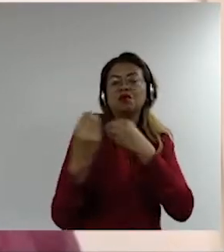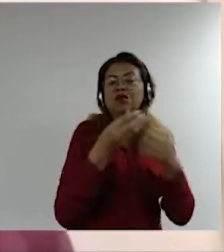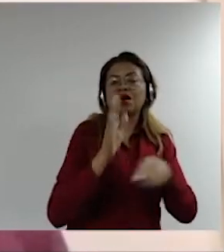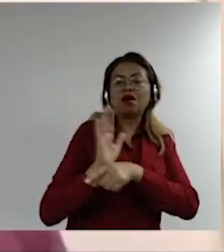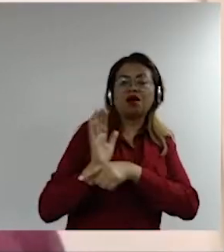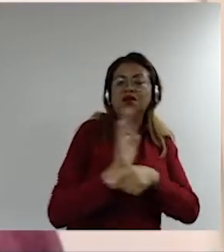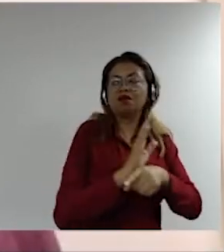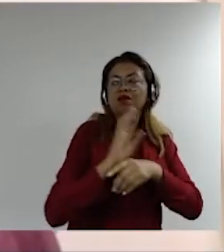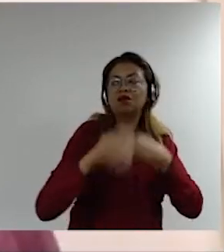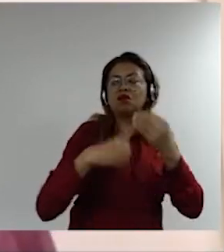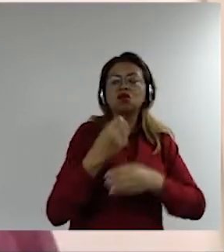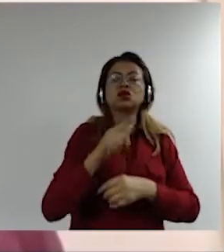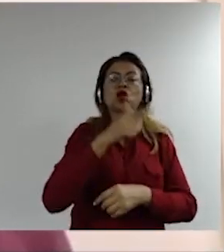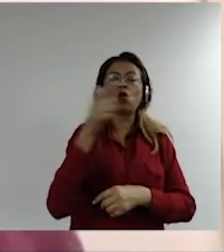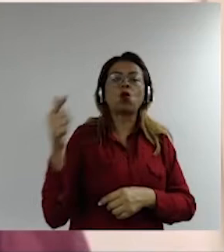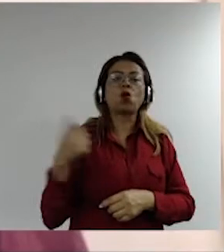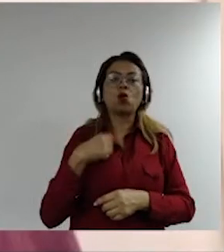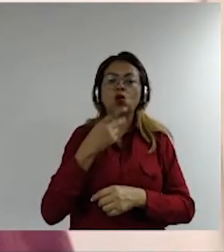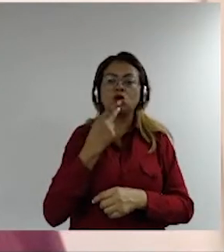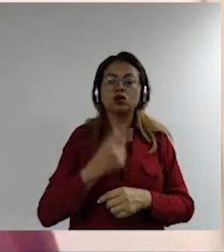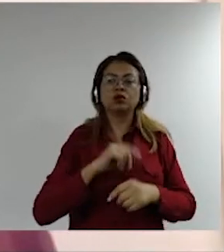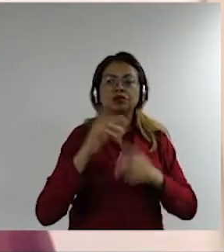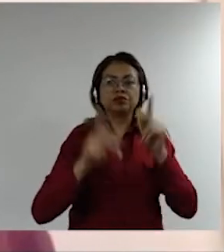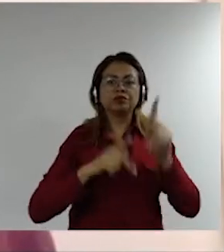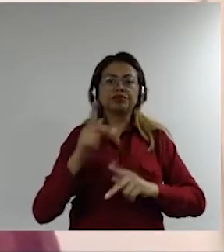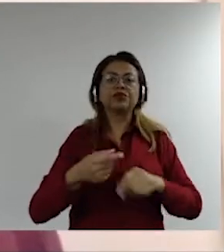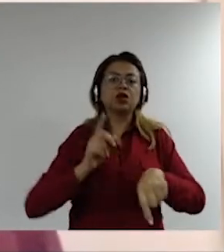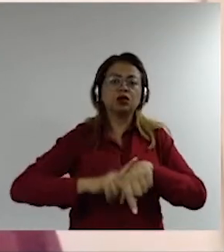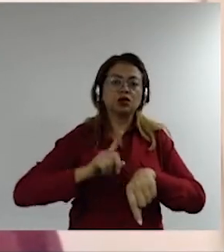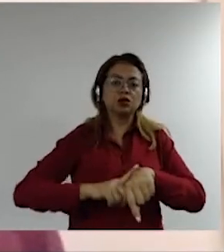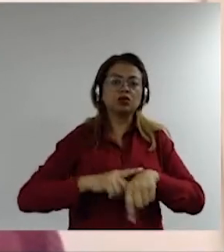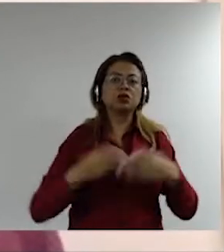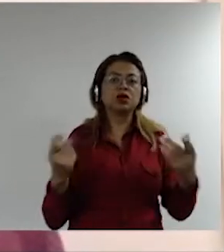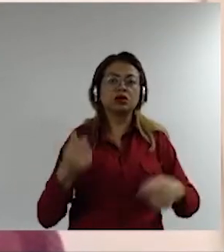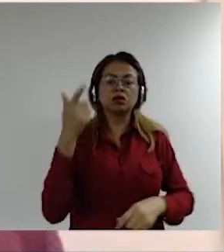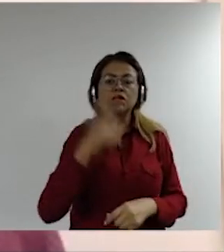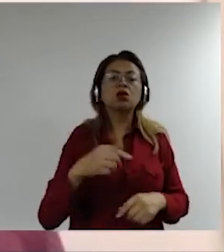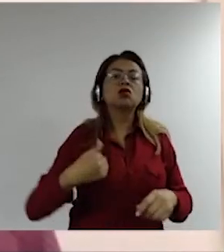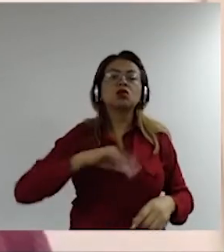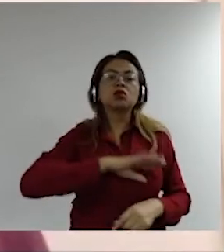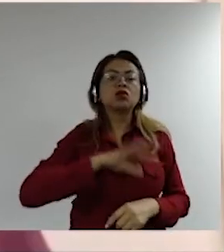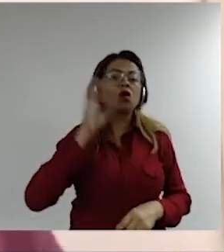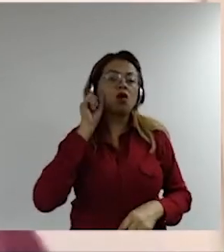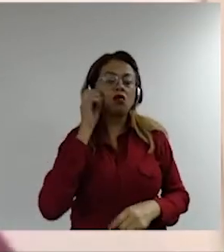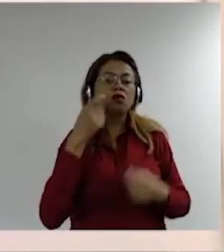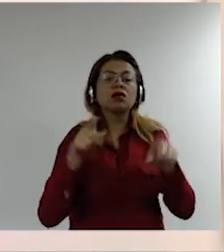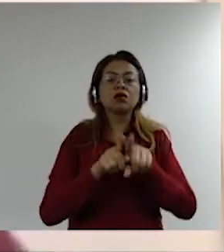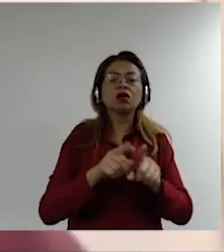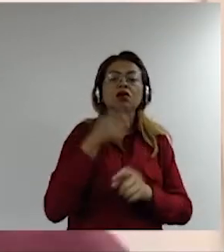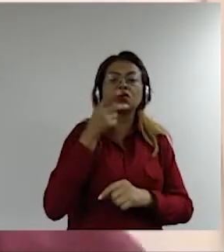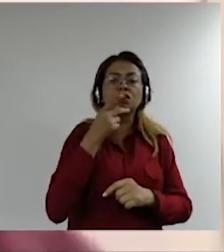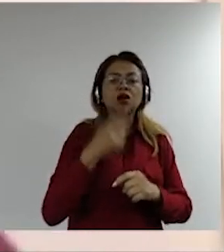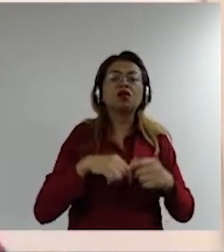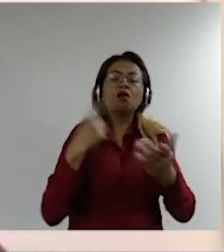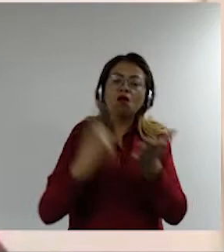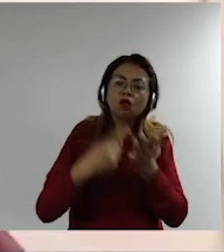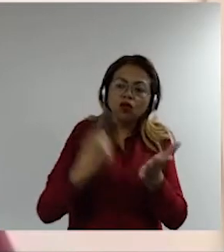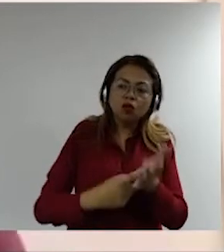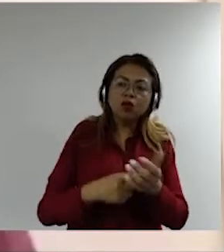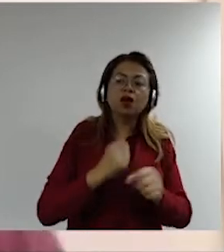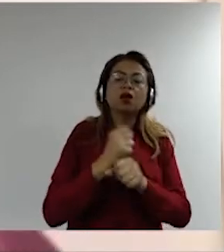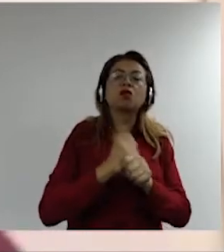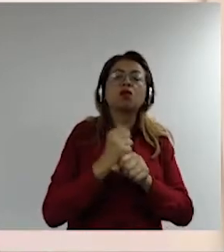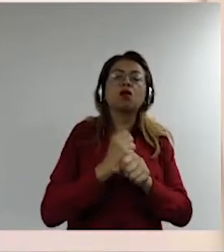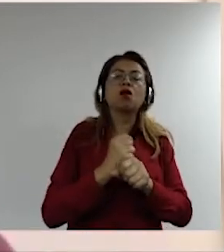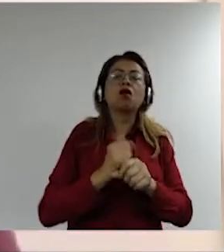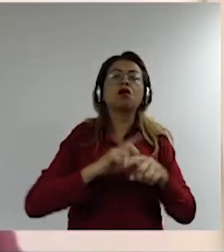interesse, interesses corporativos. Nesse momento, então, a gente ouve muito falar, primeira preocupação, vamos cumprir o ano letivo,